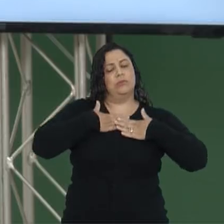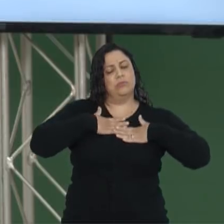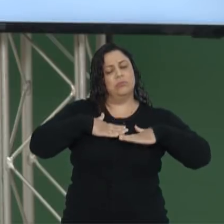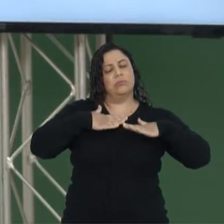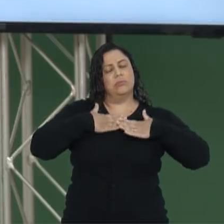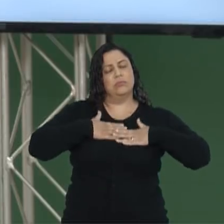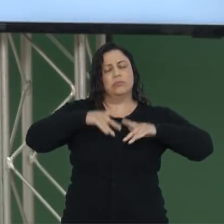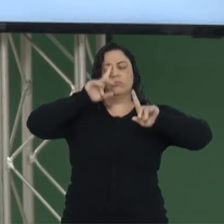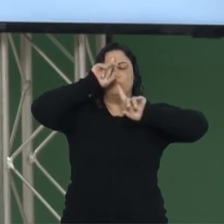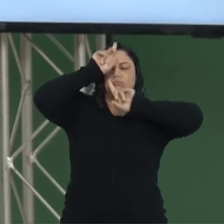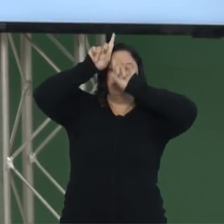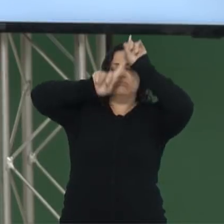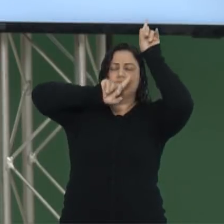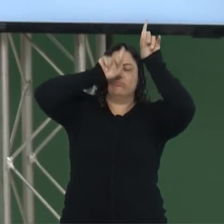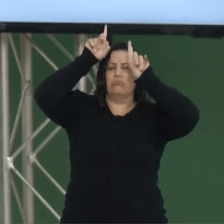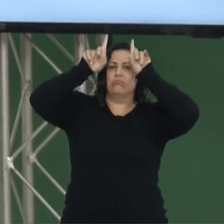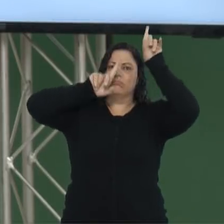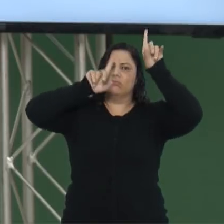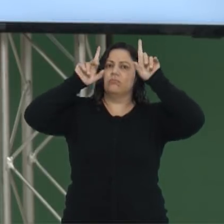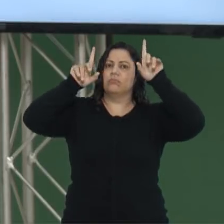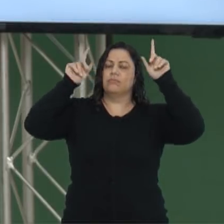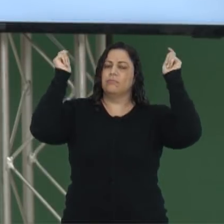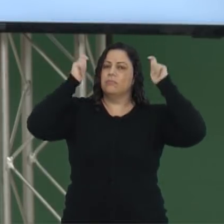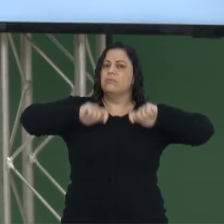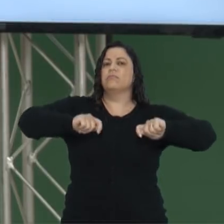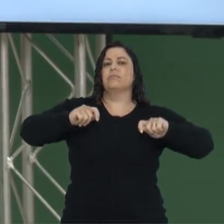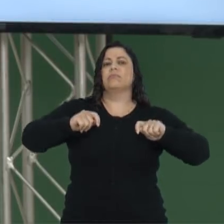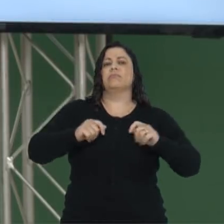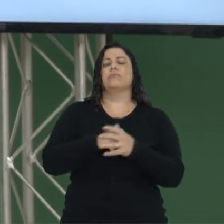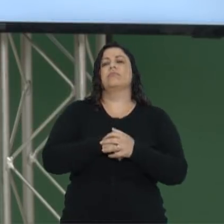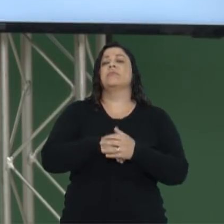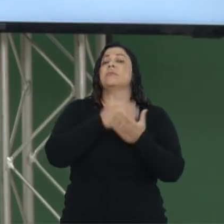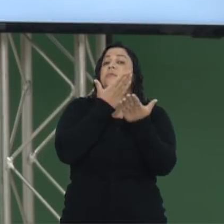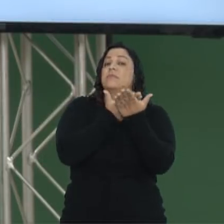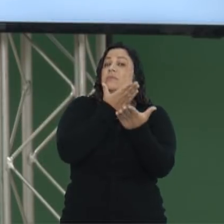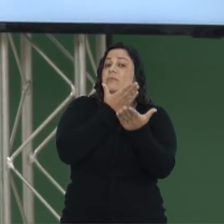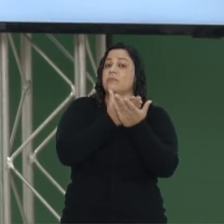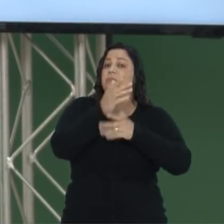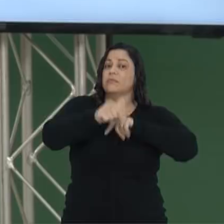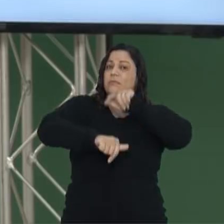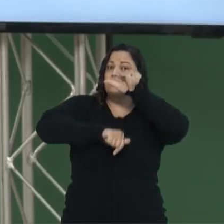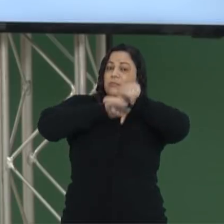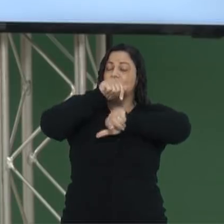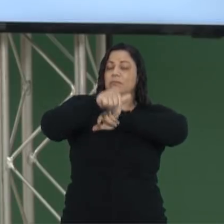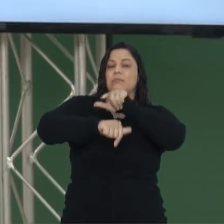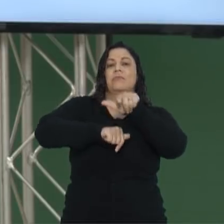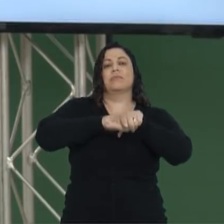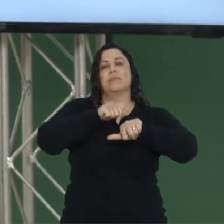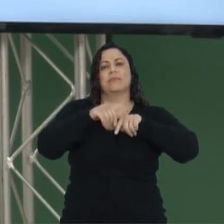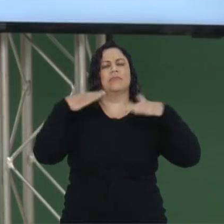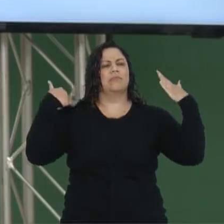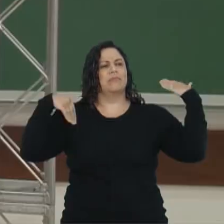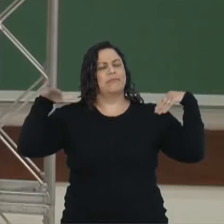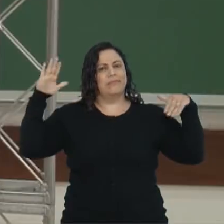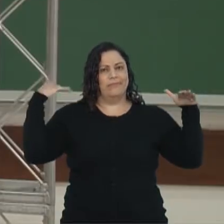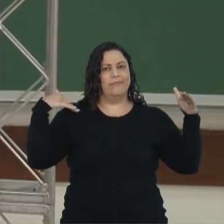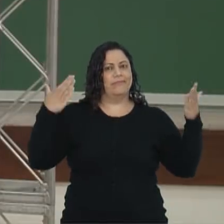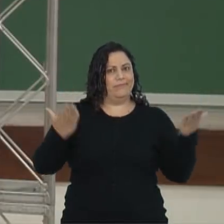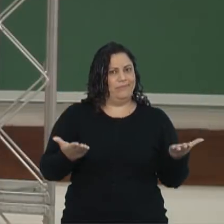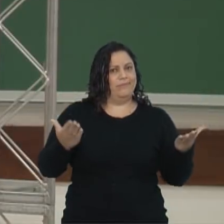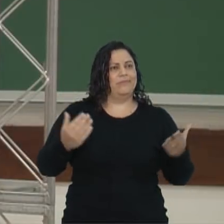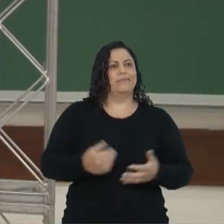se criar, né? Ele relaciona isso, trabalho, estudo e lazer nesta relação aí, tá certo? Ok, vamos